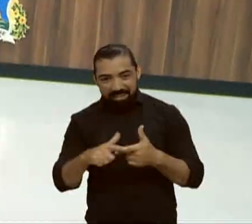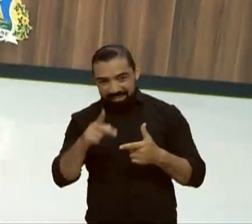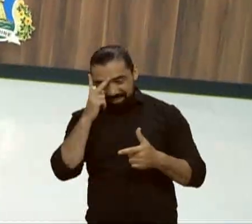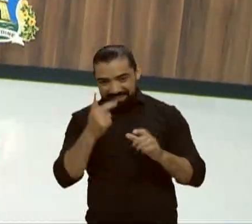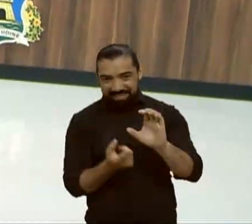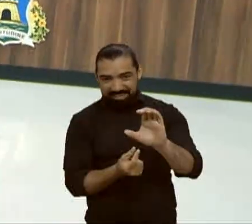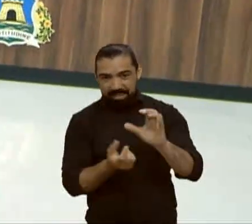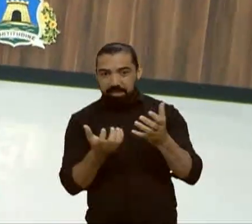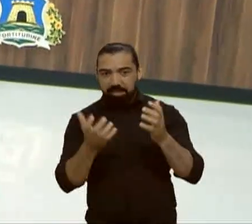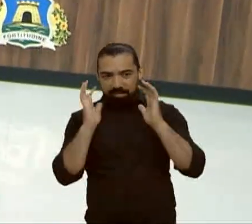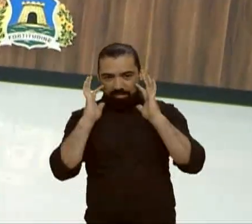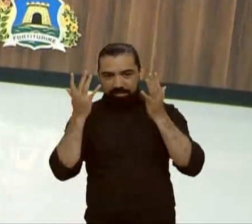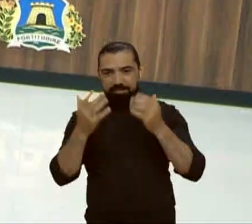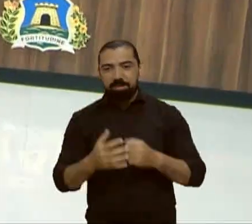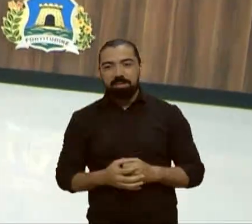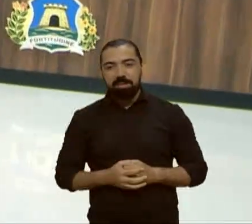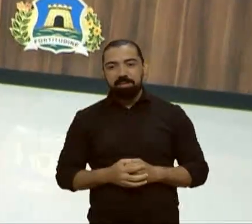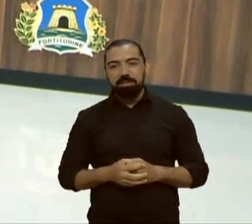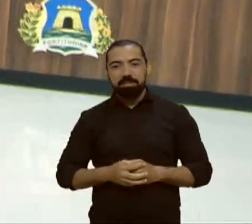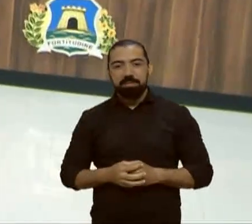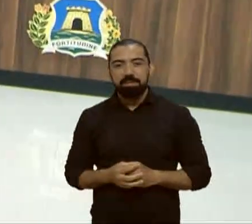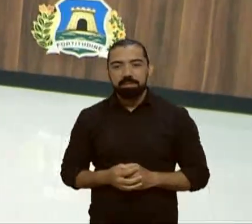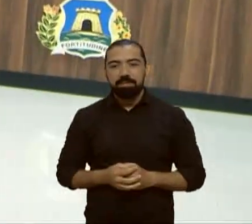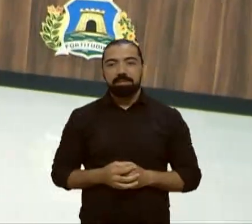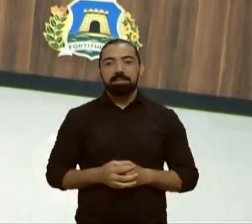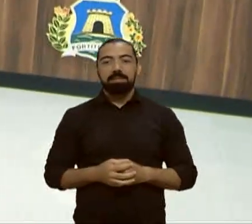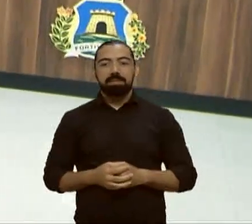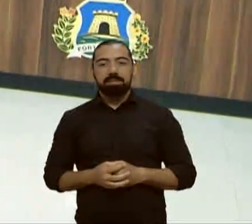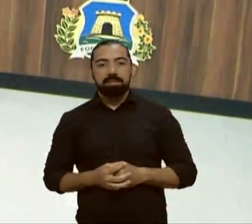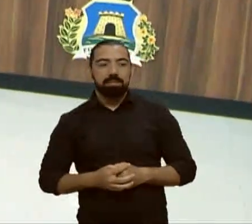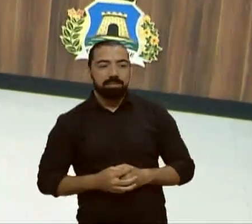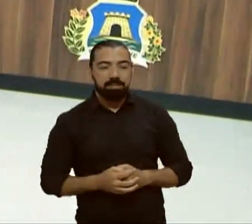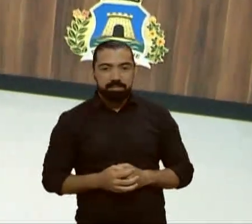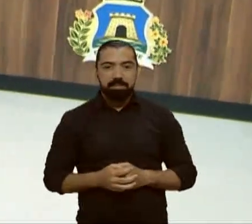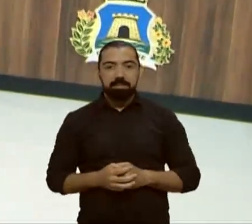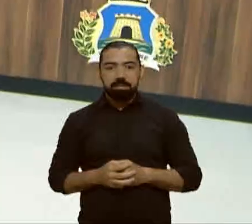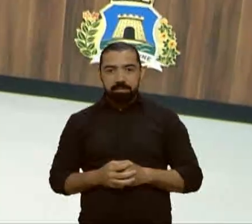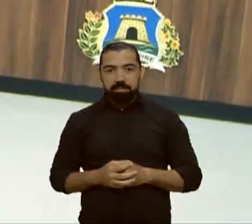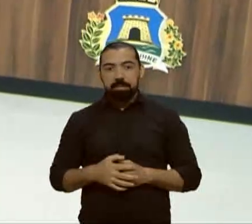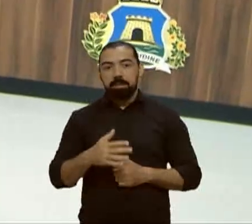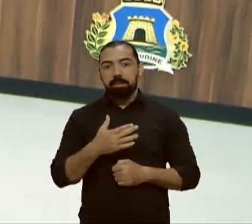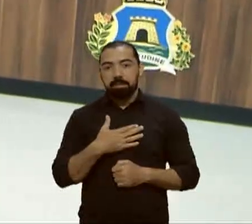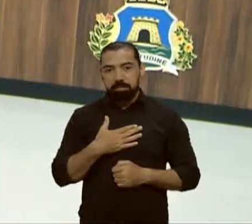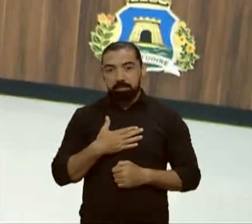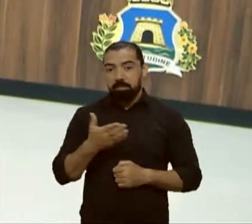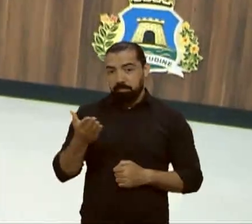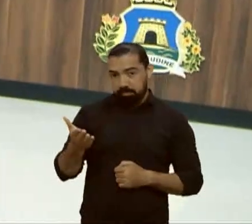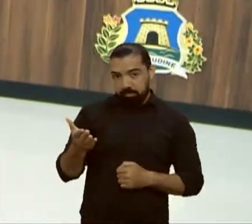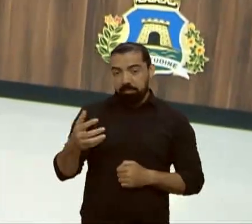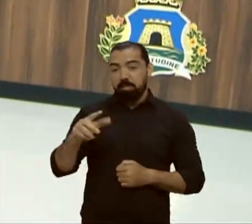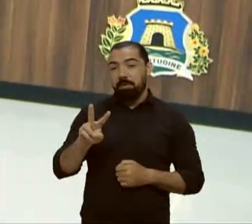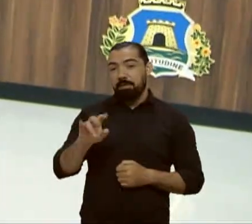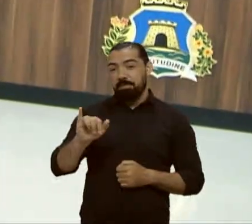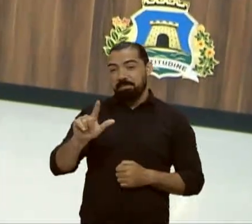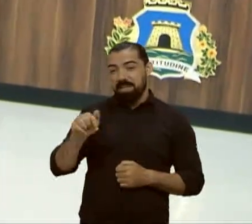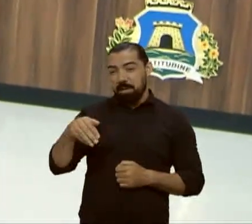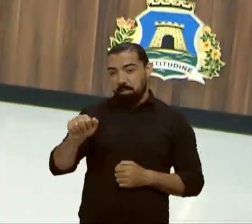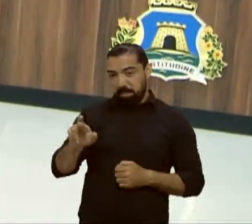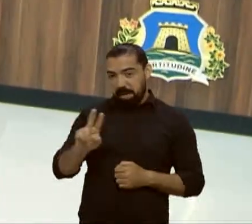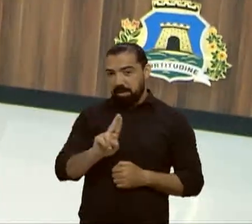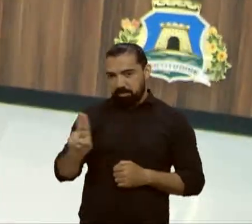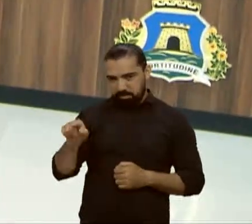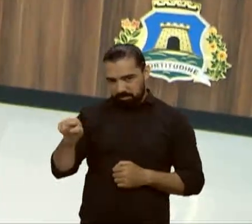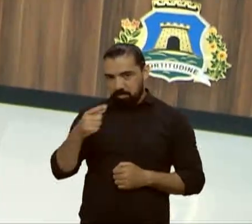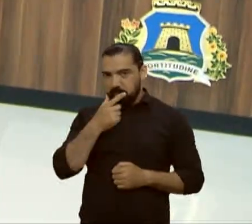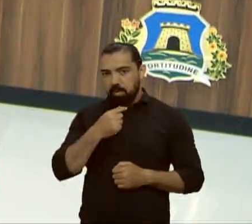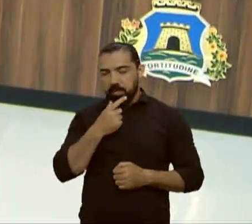já quero resolver. Como é seu nome, perdão? Vilmar, eu sou agente de relações comunitárias. Vilmar? Tá. Pronto. Apesar